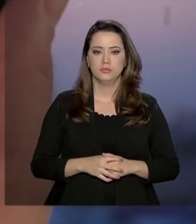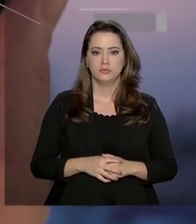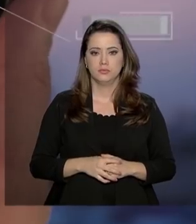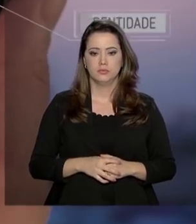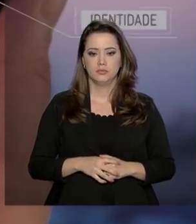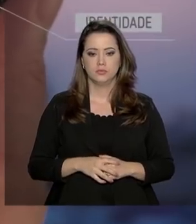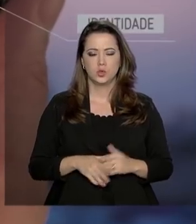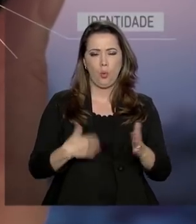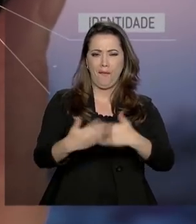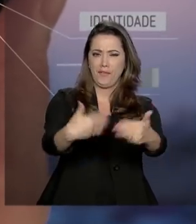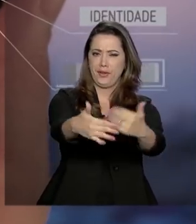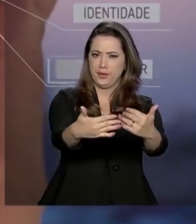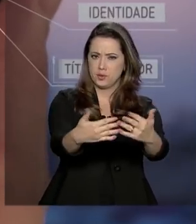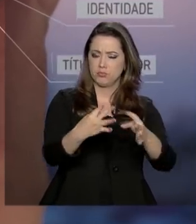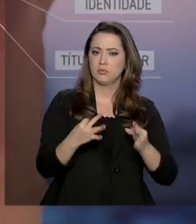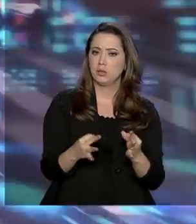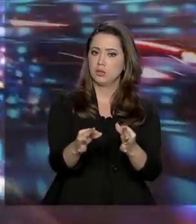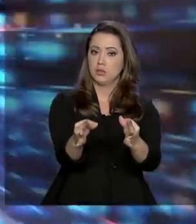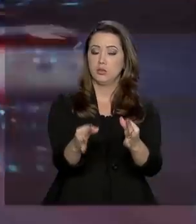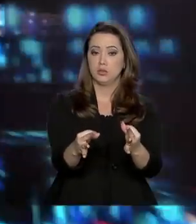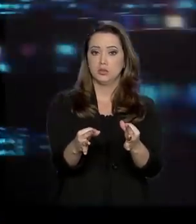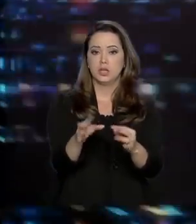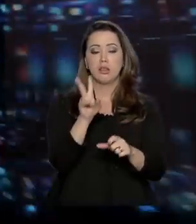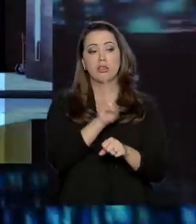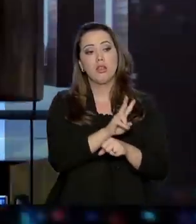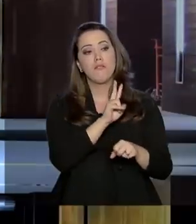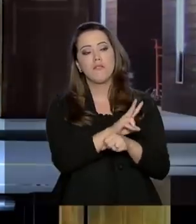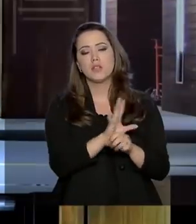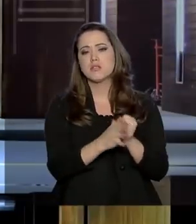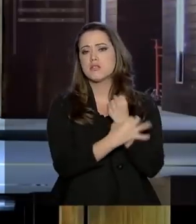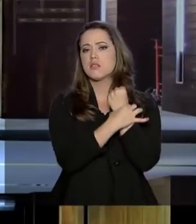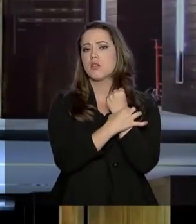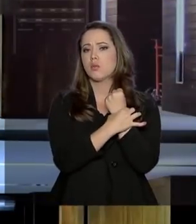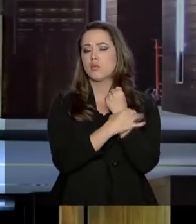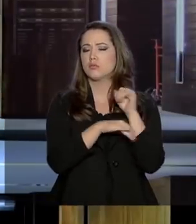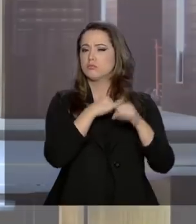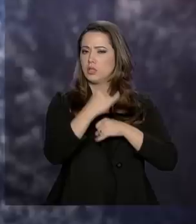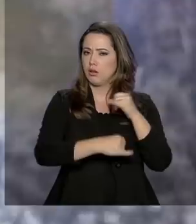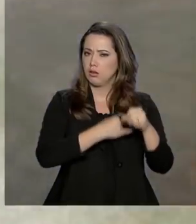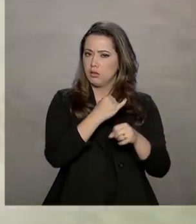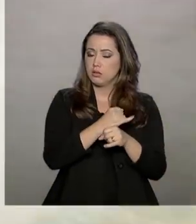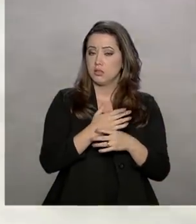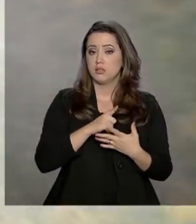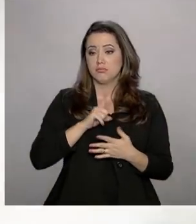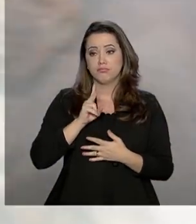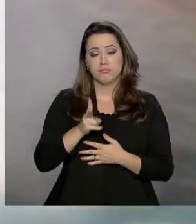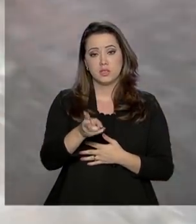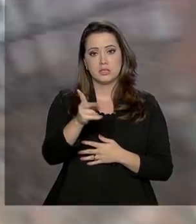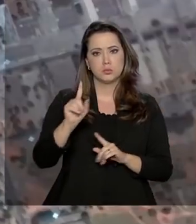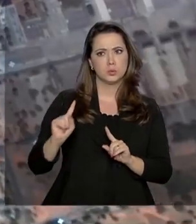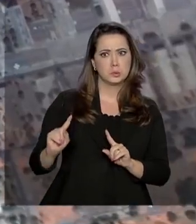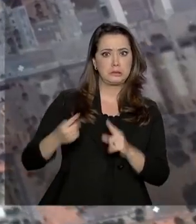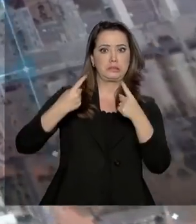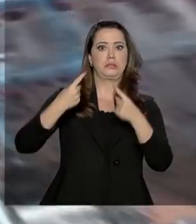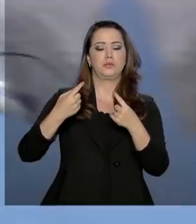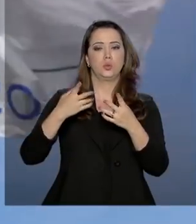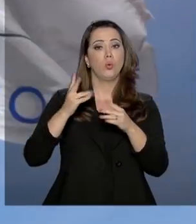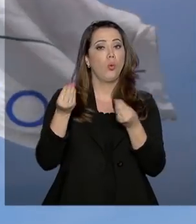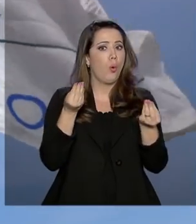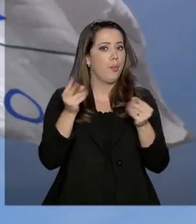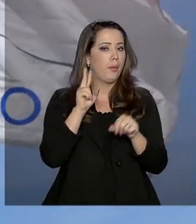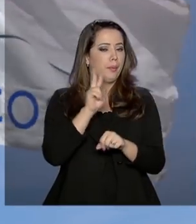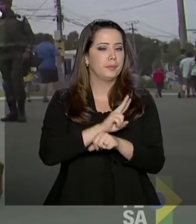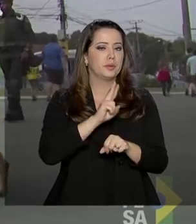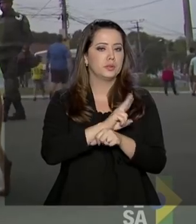Com o avanço da tecnologia, a defesa e as seguranças cibernéticas têm sido desafios na proteção da